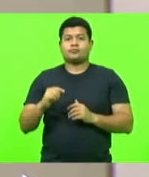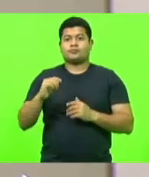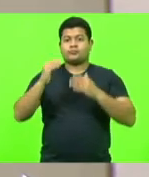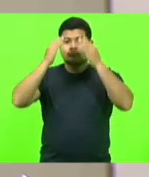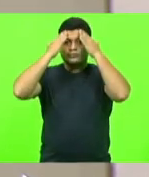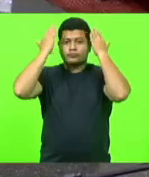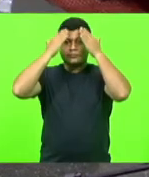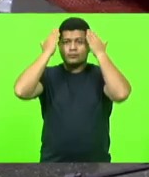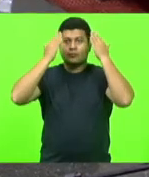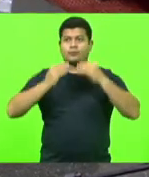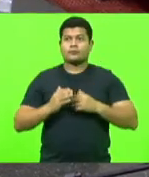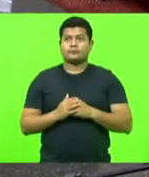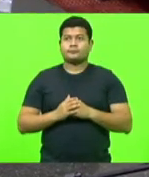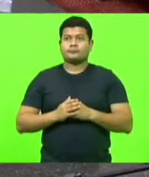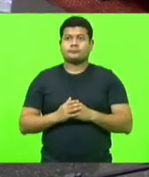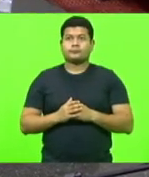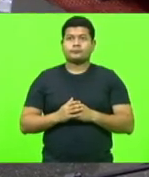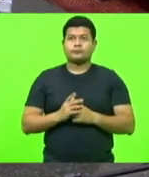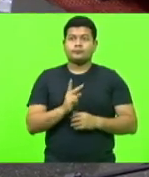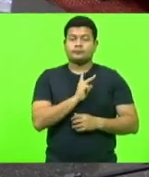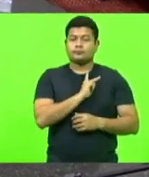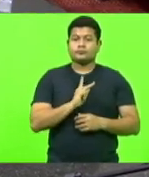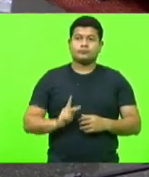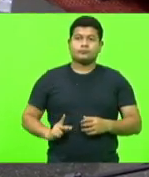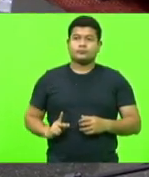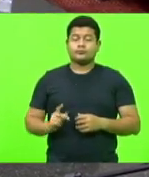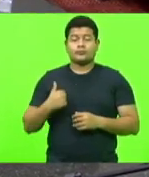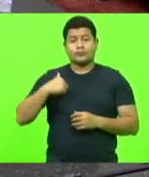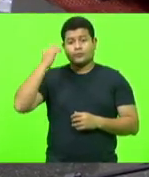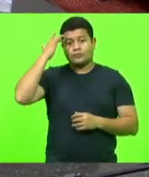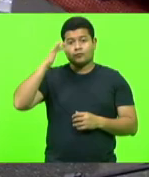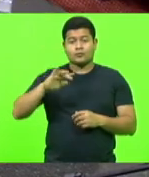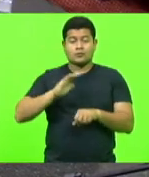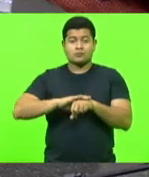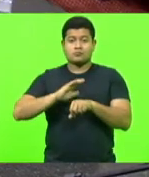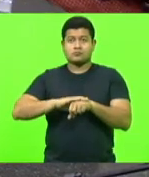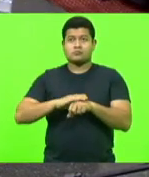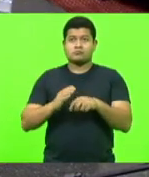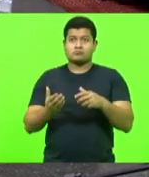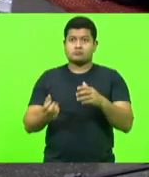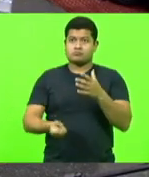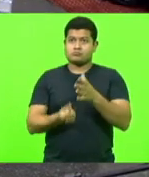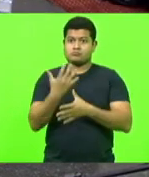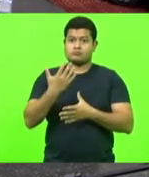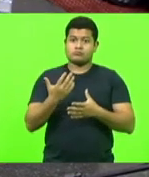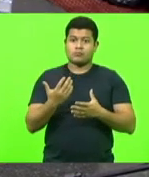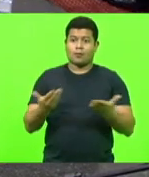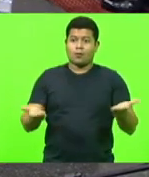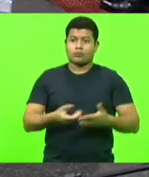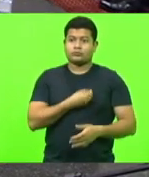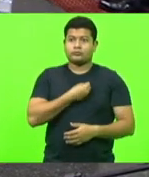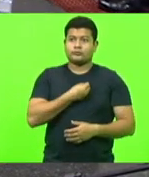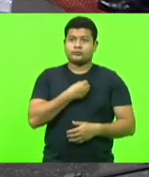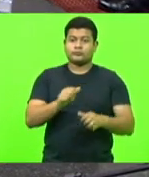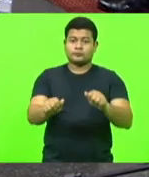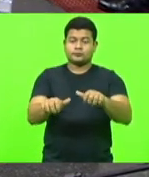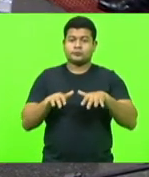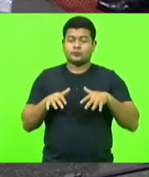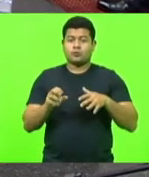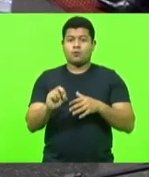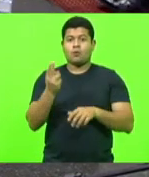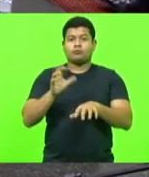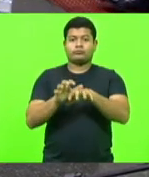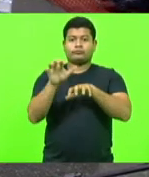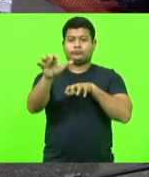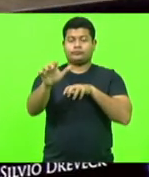Schaefer. Senhor presidente, eu não sei se o autor se encontra no plenário ou mesmo que